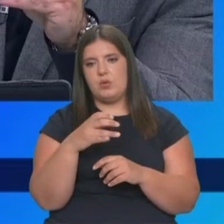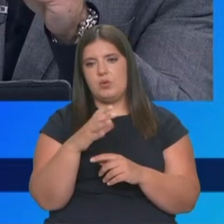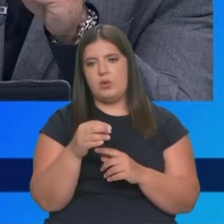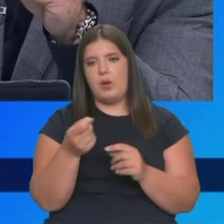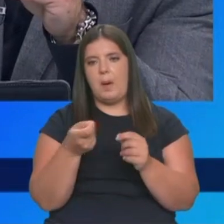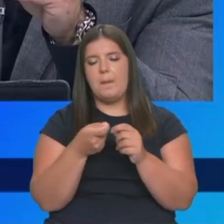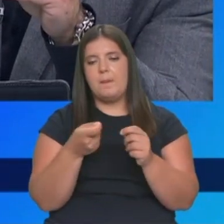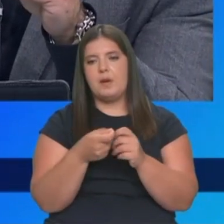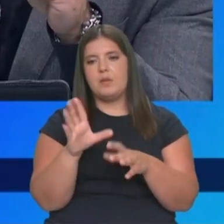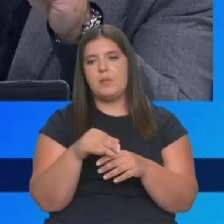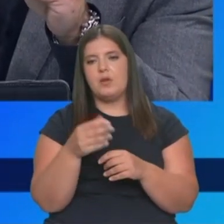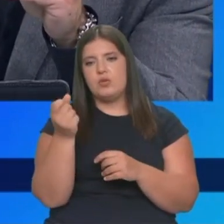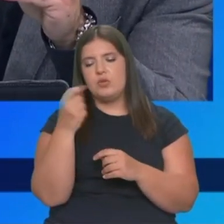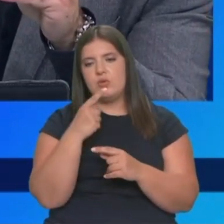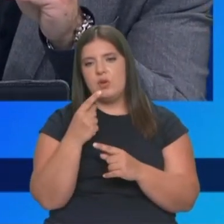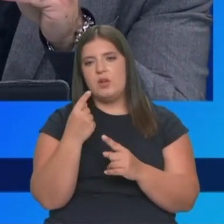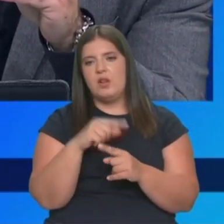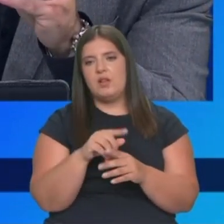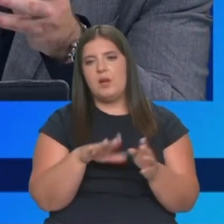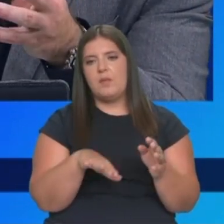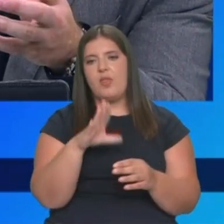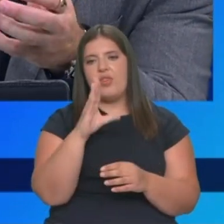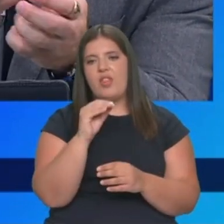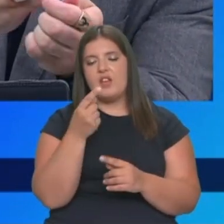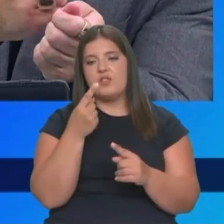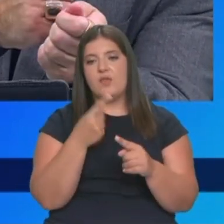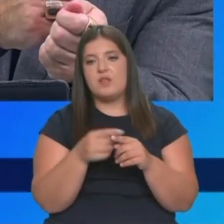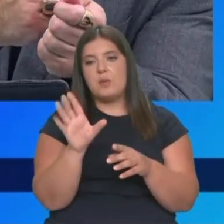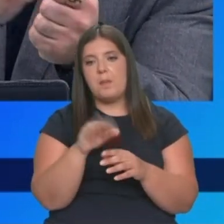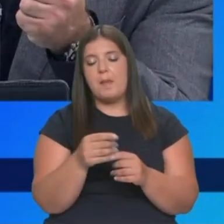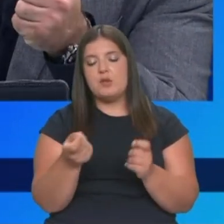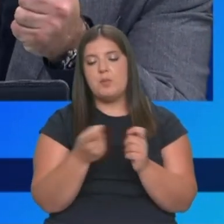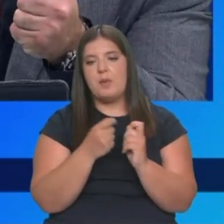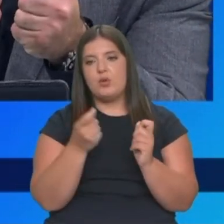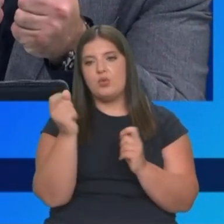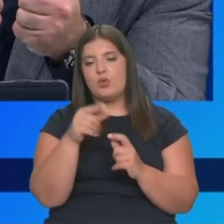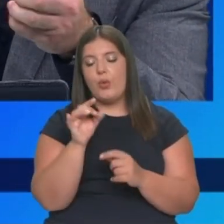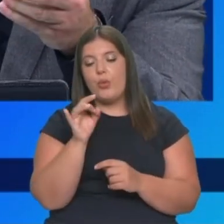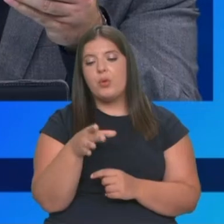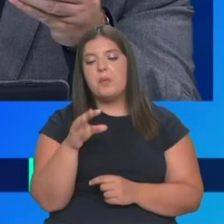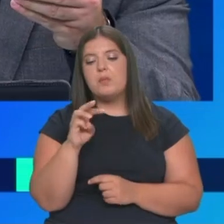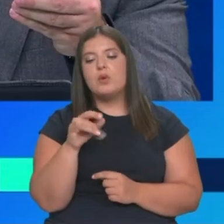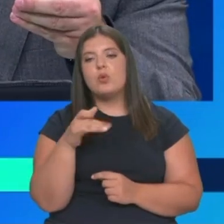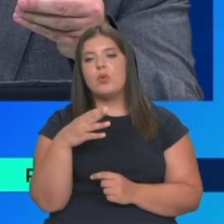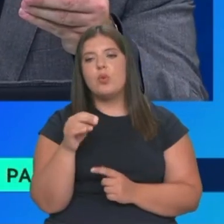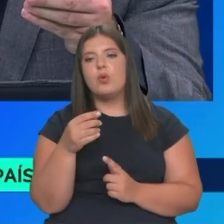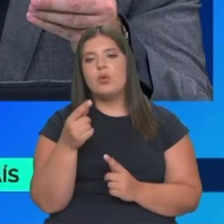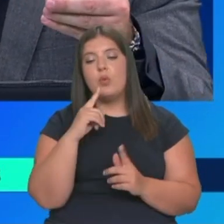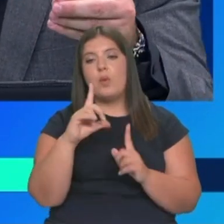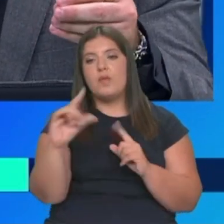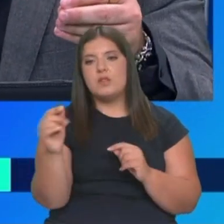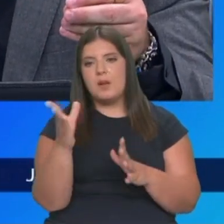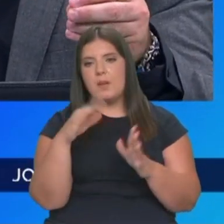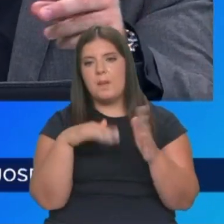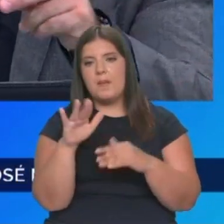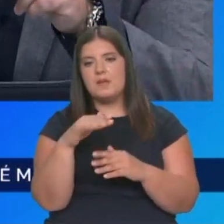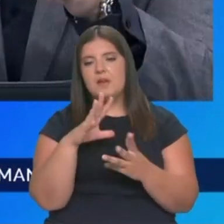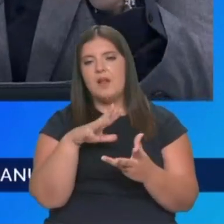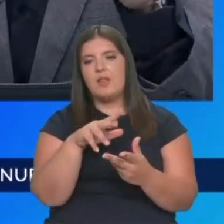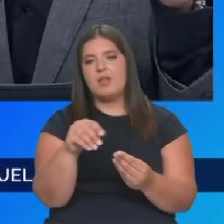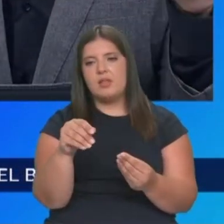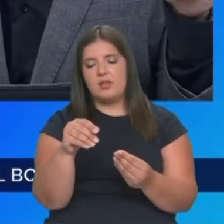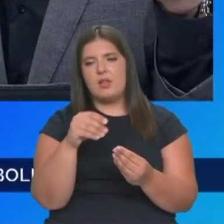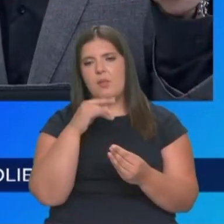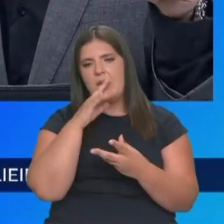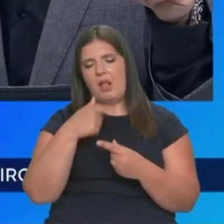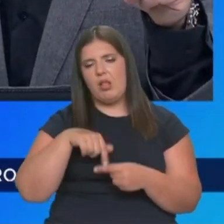mais próximo do Sol ia até cerca de 10 vezes mais perto do Sol do que Mercúrio. E o seu ponto mais afastado, até à órbita da Terra. Portanto, é